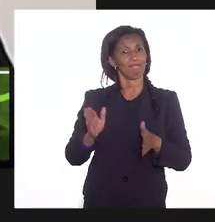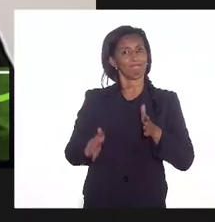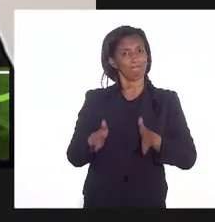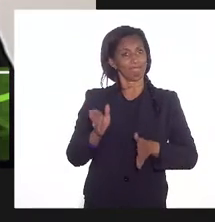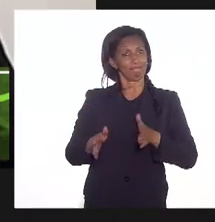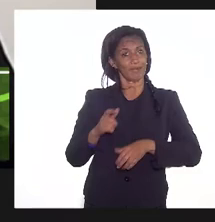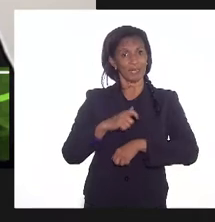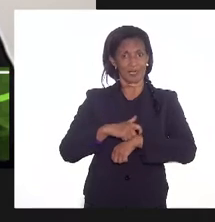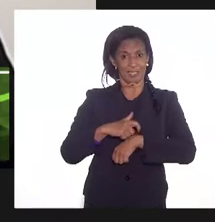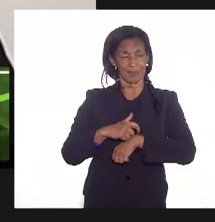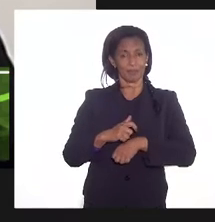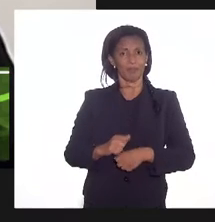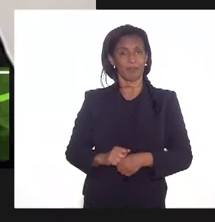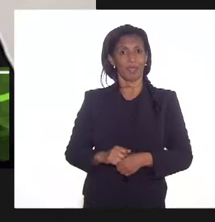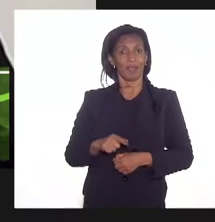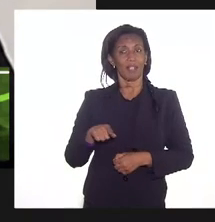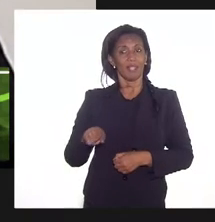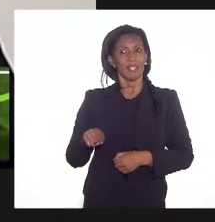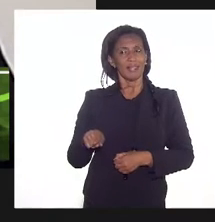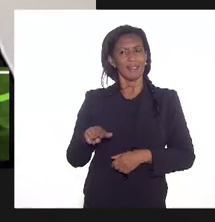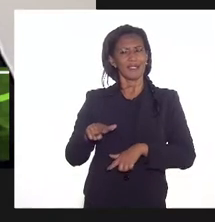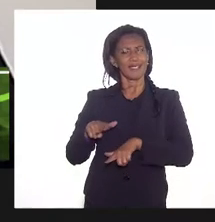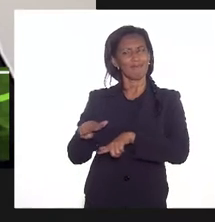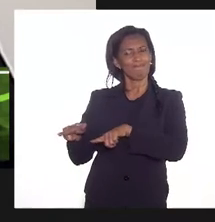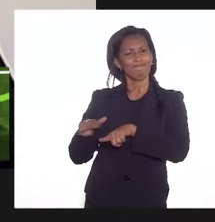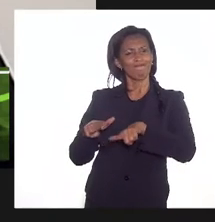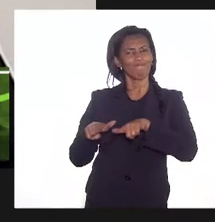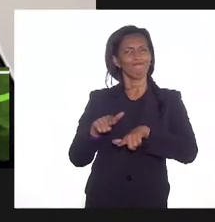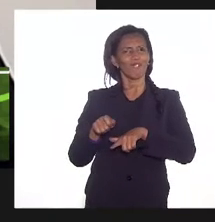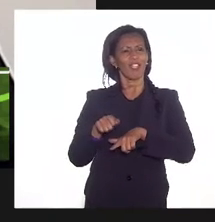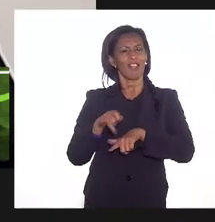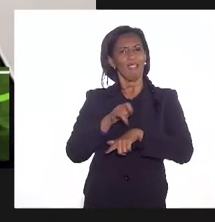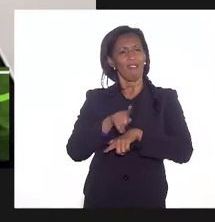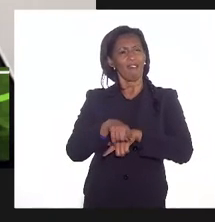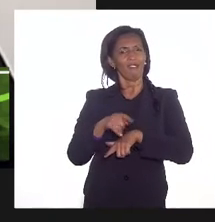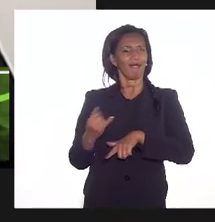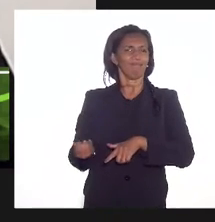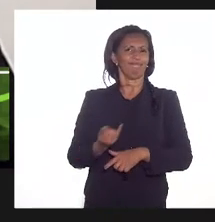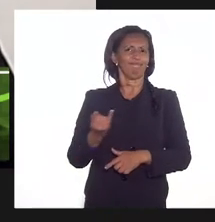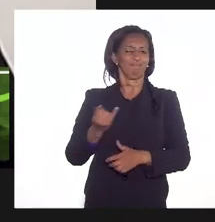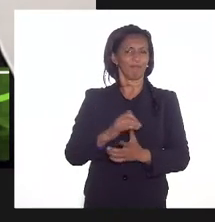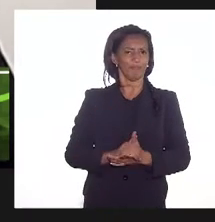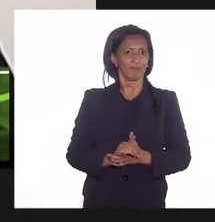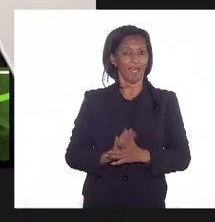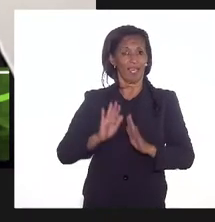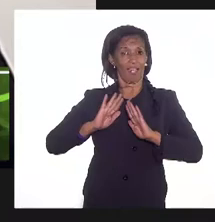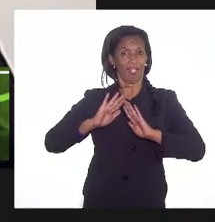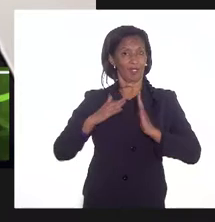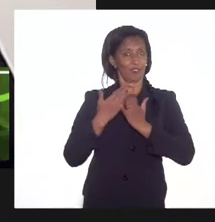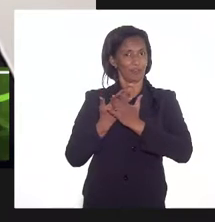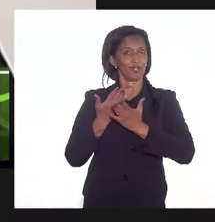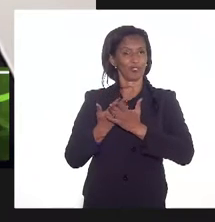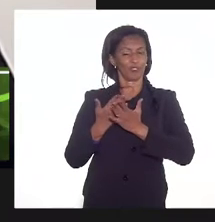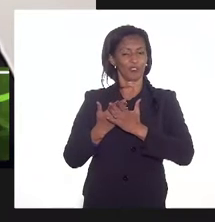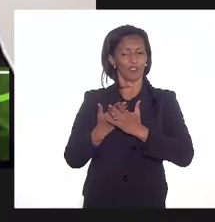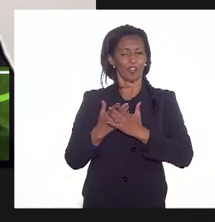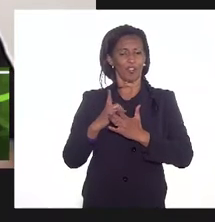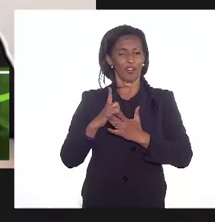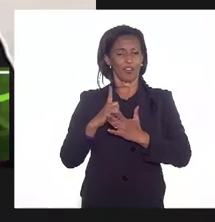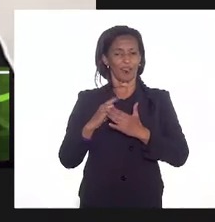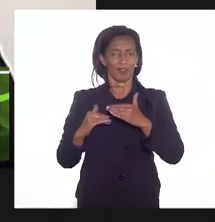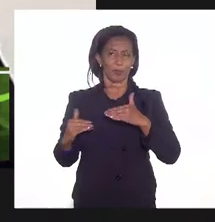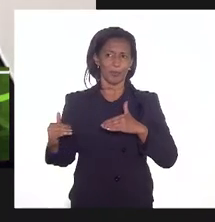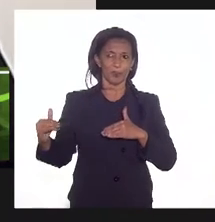tempo que essa ferramenta é uma ferramenta que veio para ficar a escola deu um